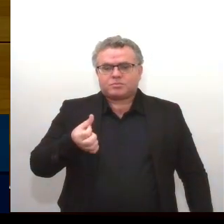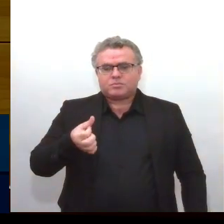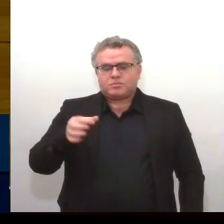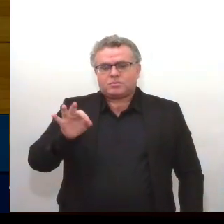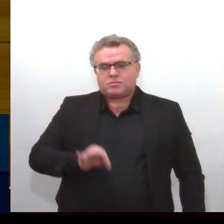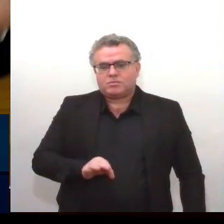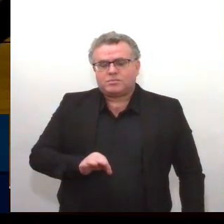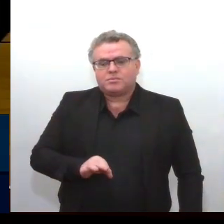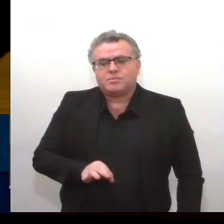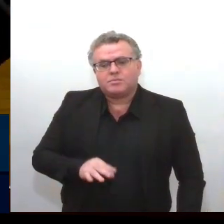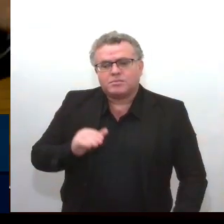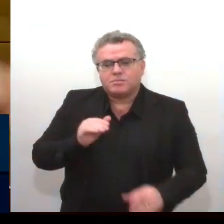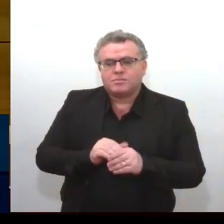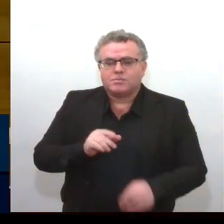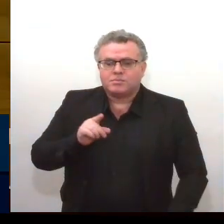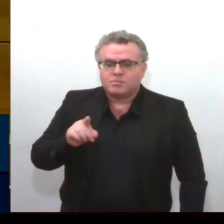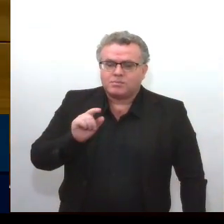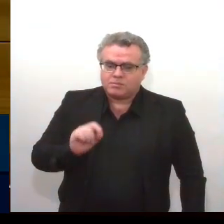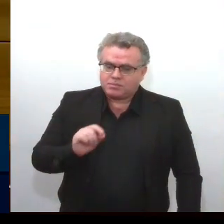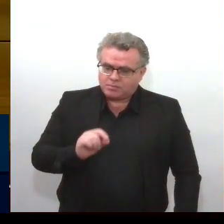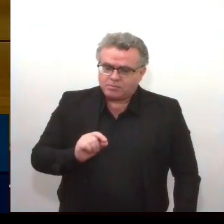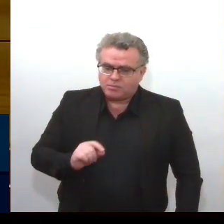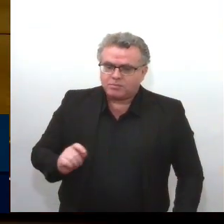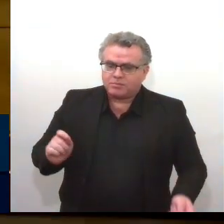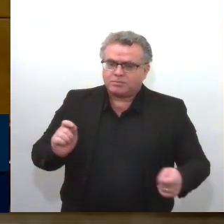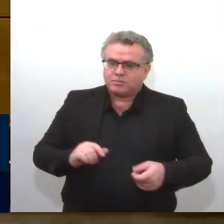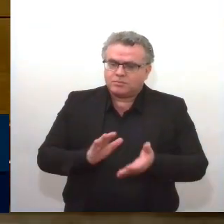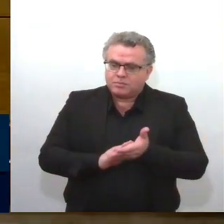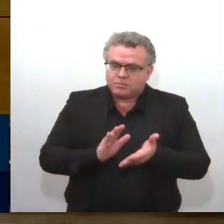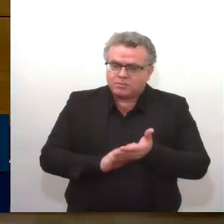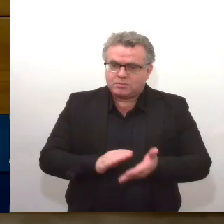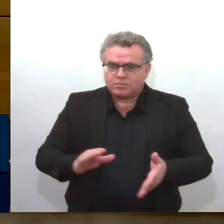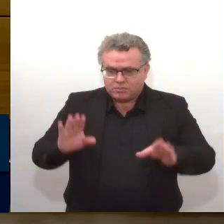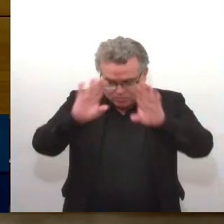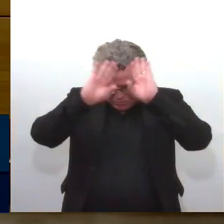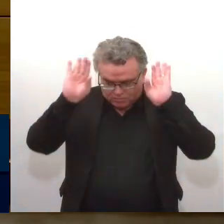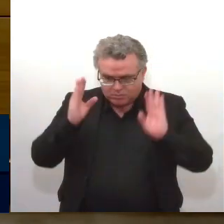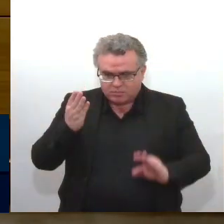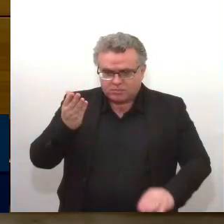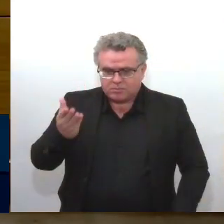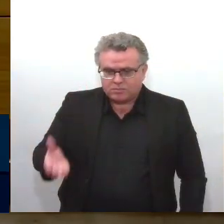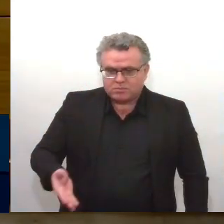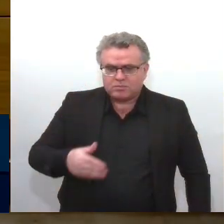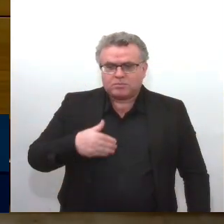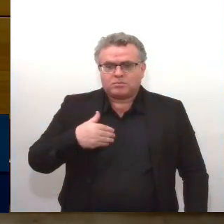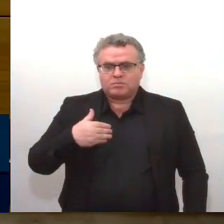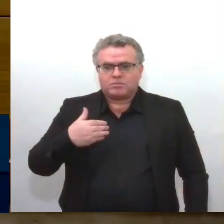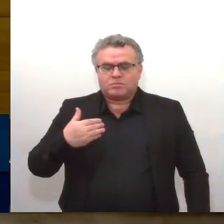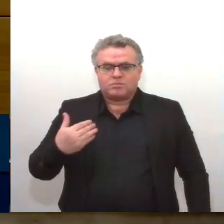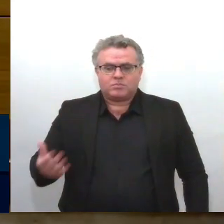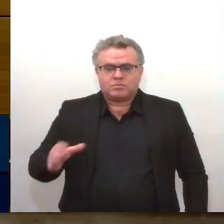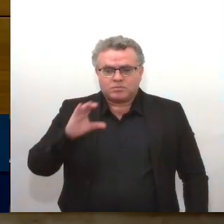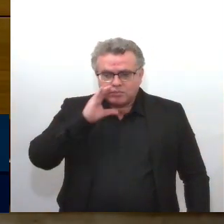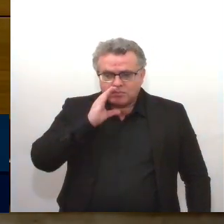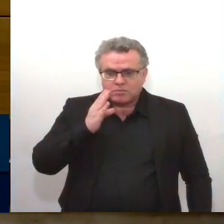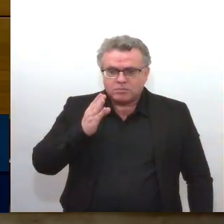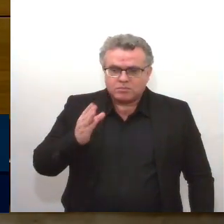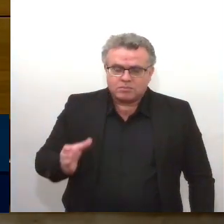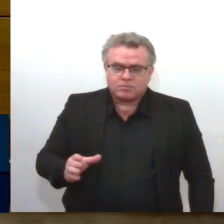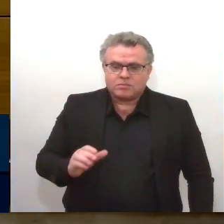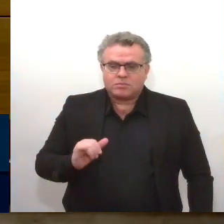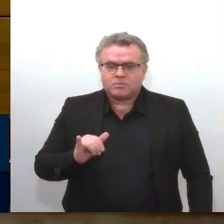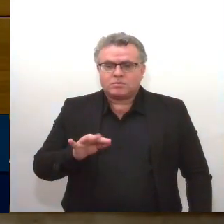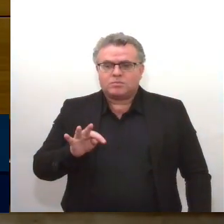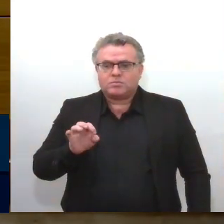né parabenizar nosso querido Samuel também Dr Samuel lá em Socorro nosso querido Aírton também então vários amigos